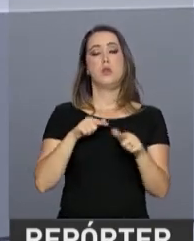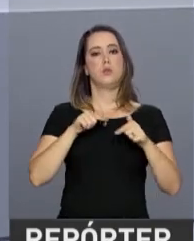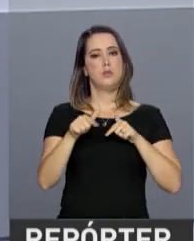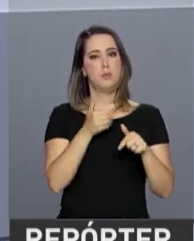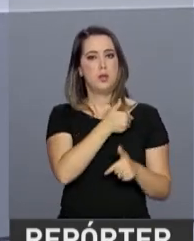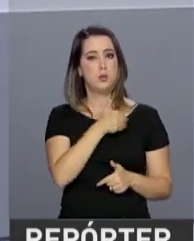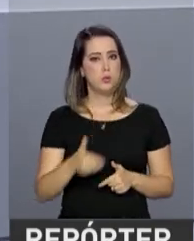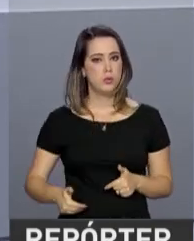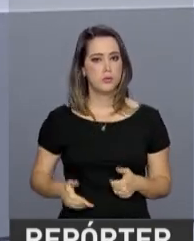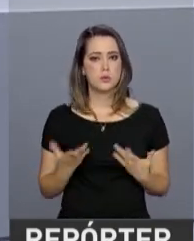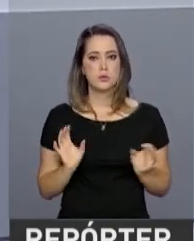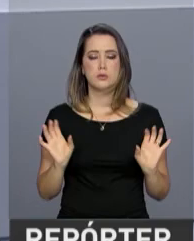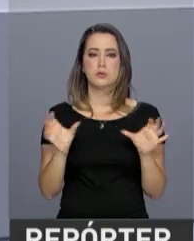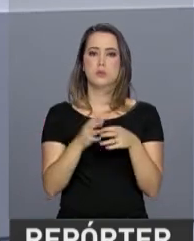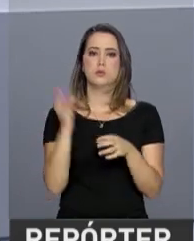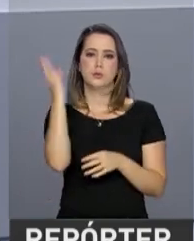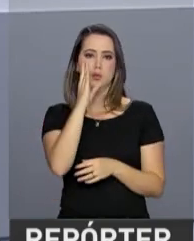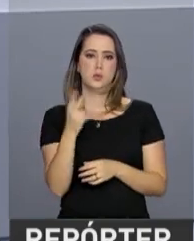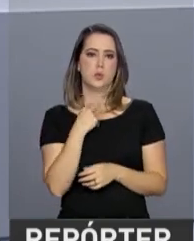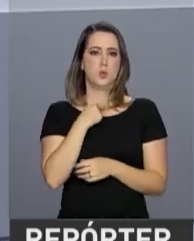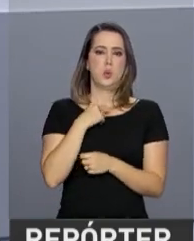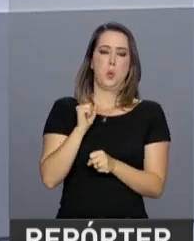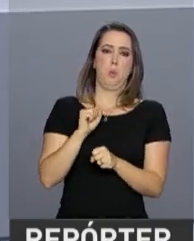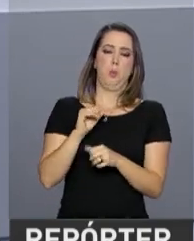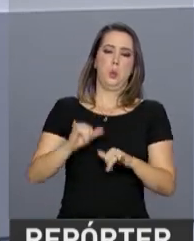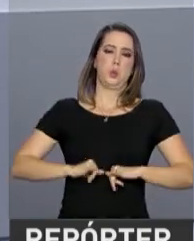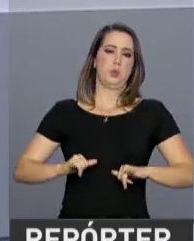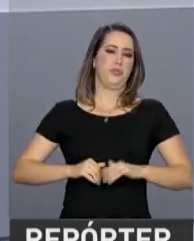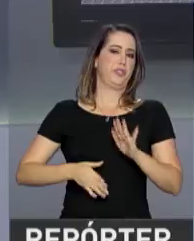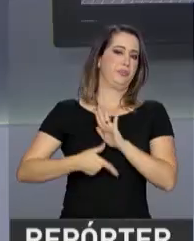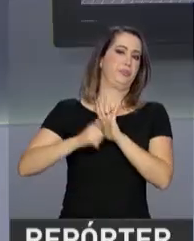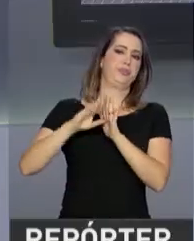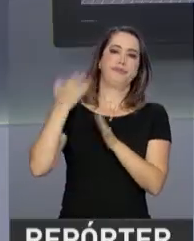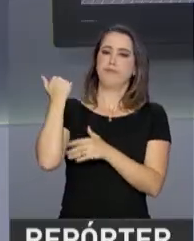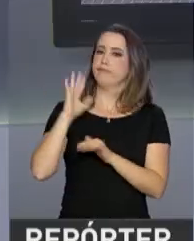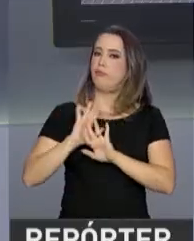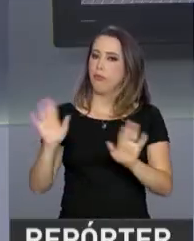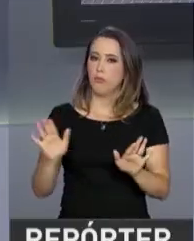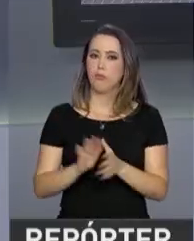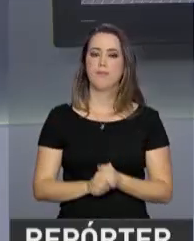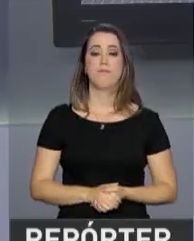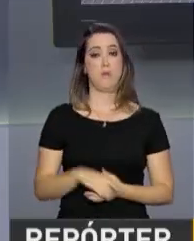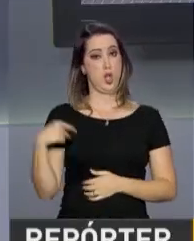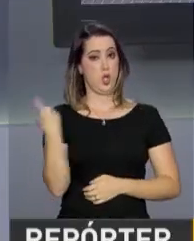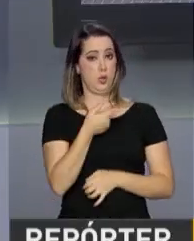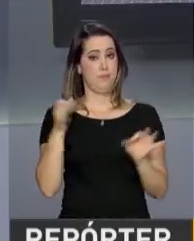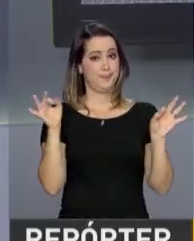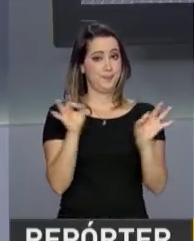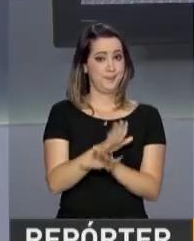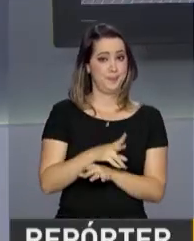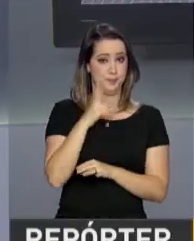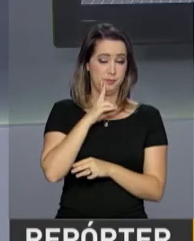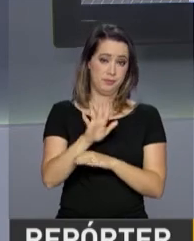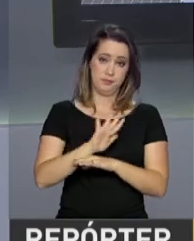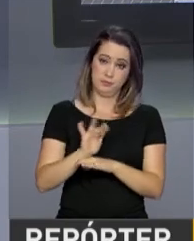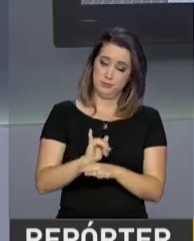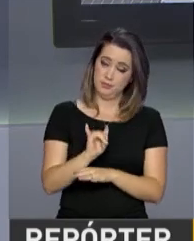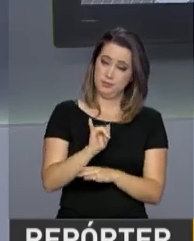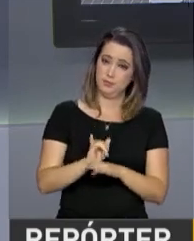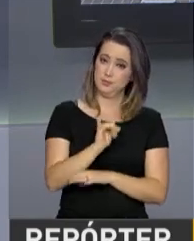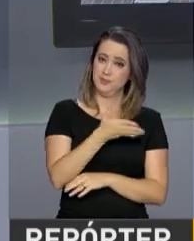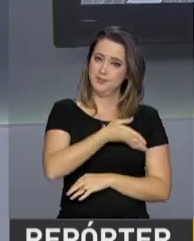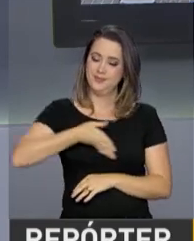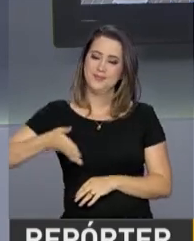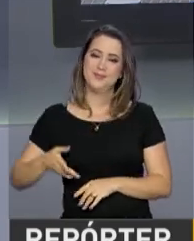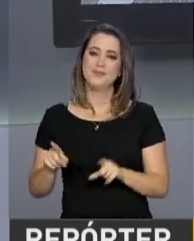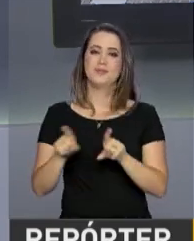governo e que nesse setor o Brasil não pode sofrer retrocessos. Nós ficamos por aqui, você pode rever as reportagens no